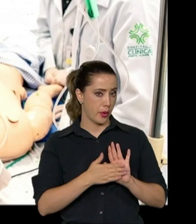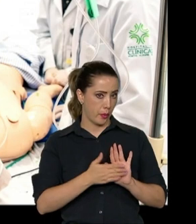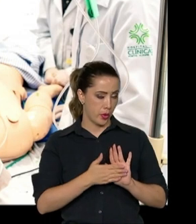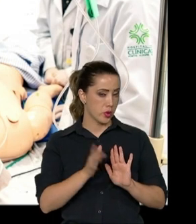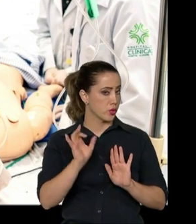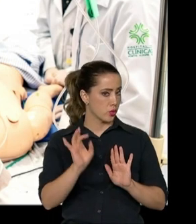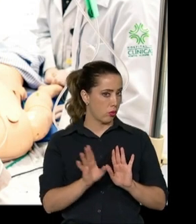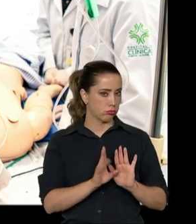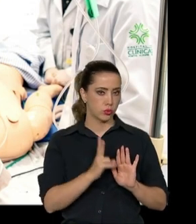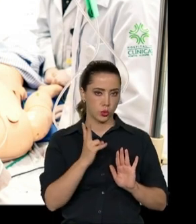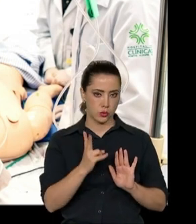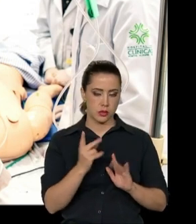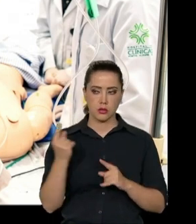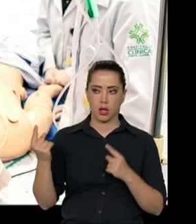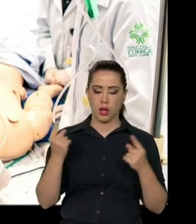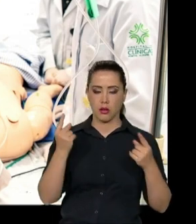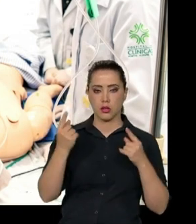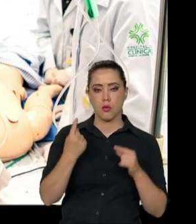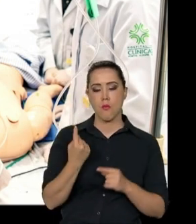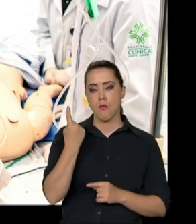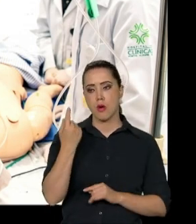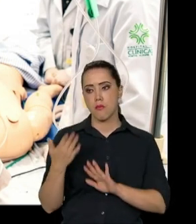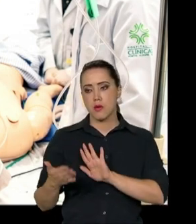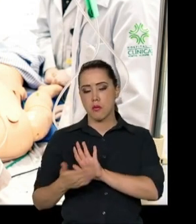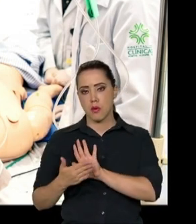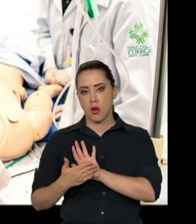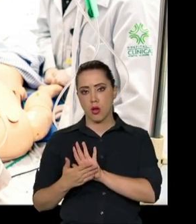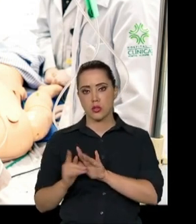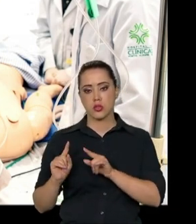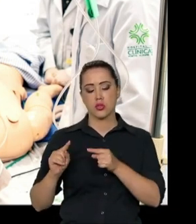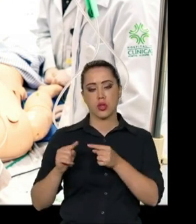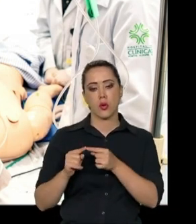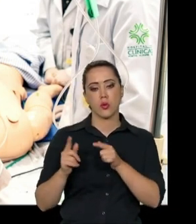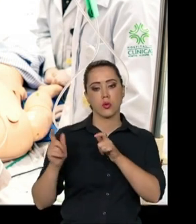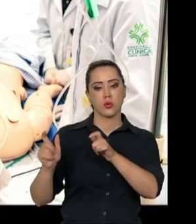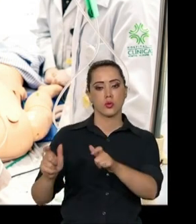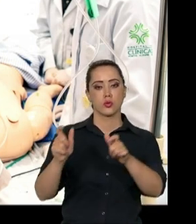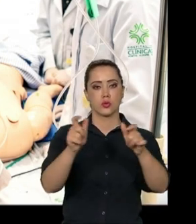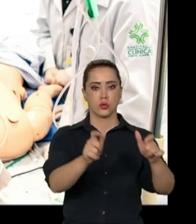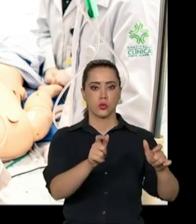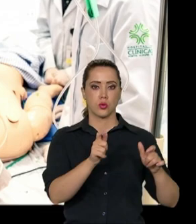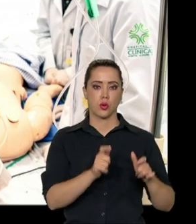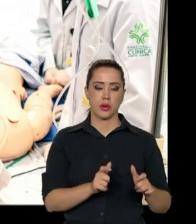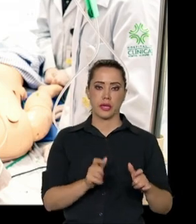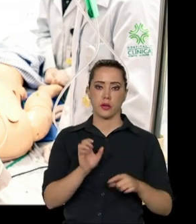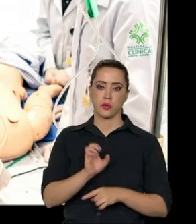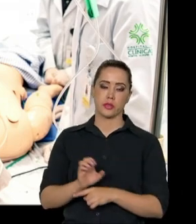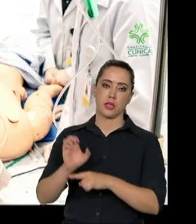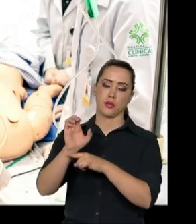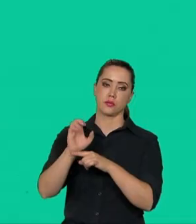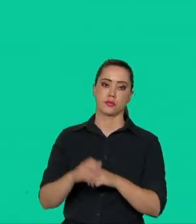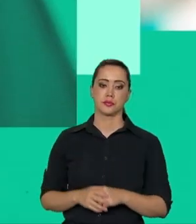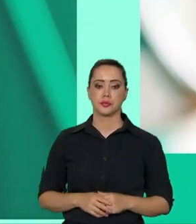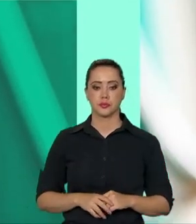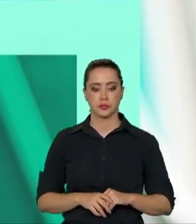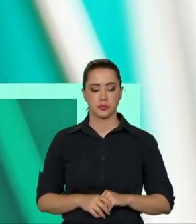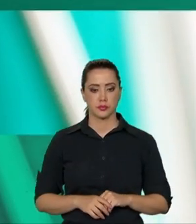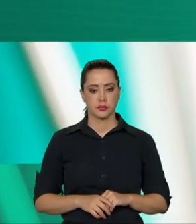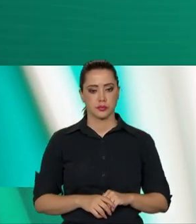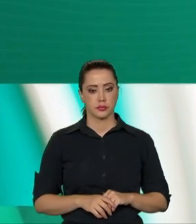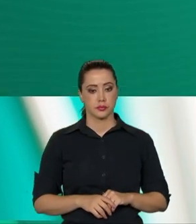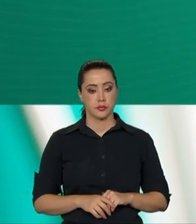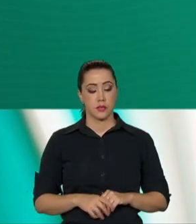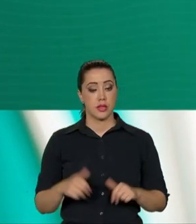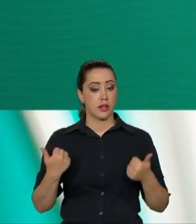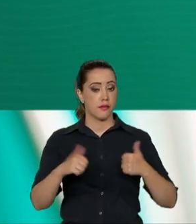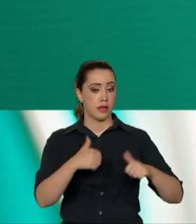E cada uma proposta por unidade da federação, por estado. Entre os critérios